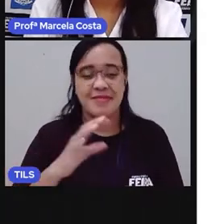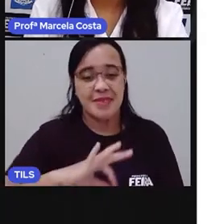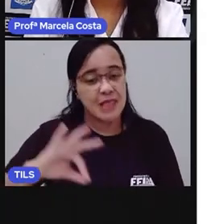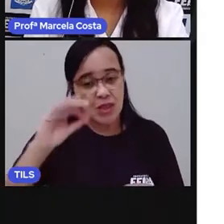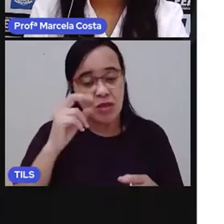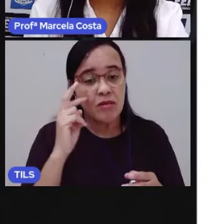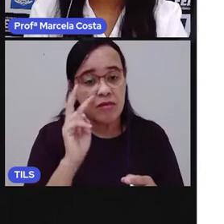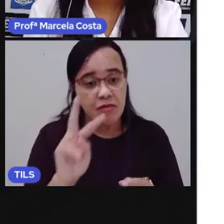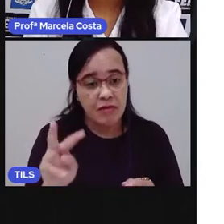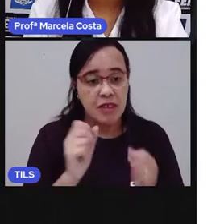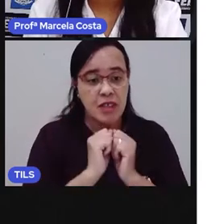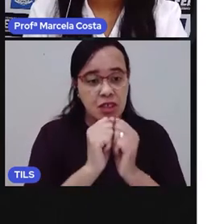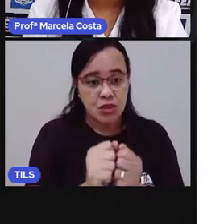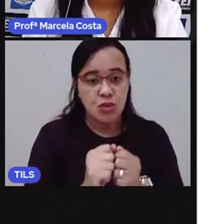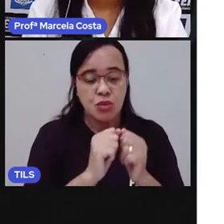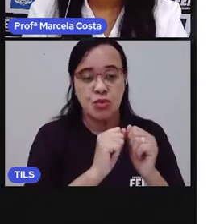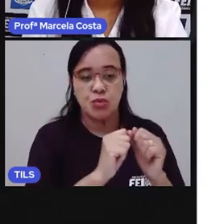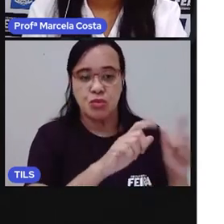vai ver